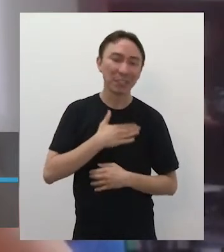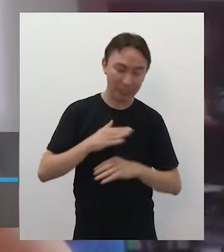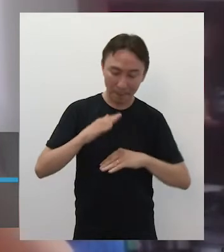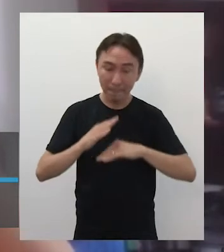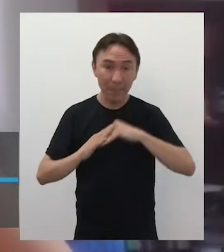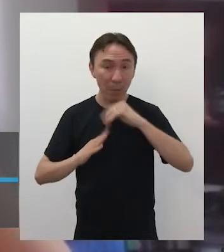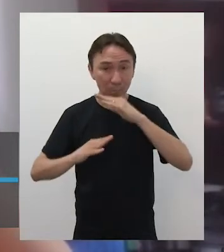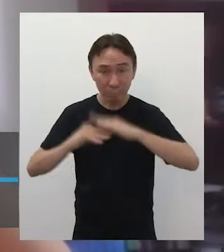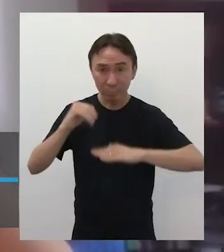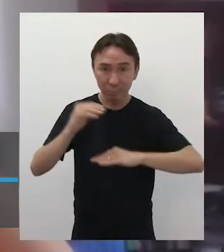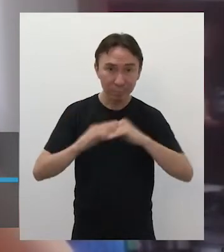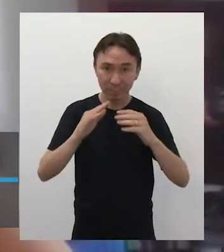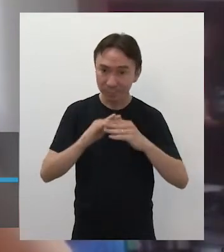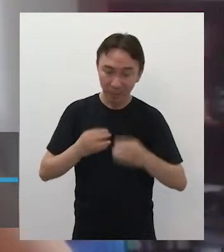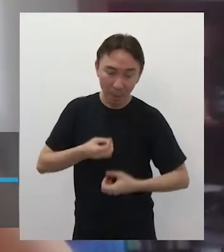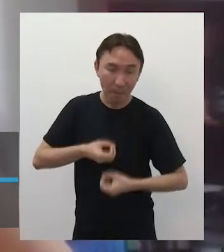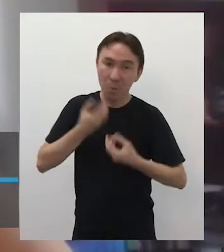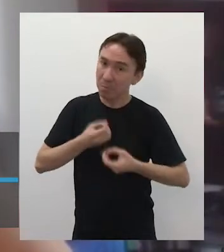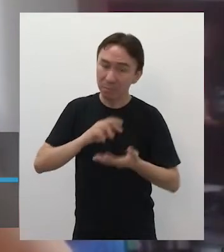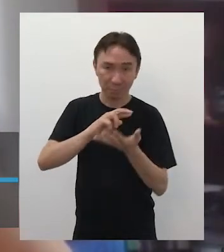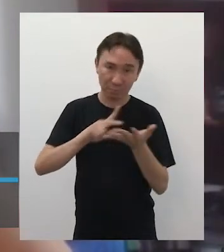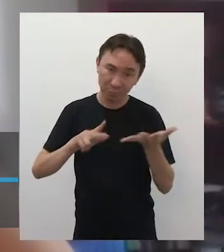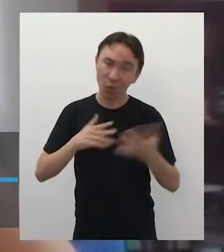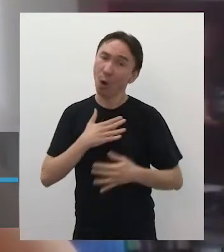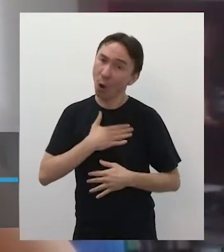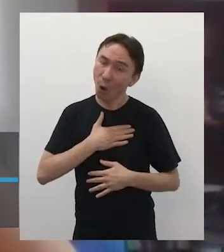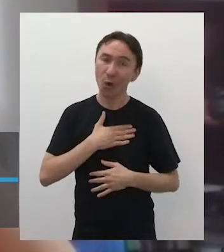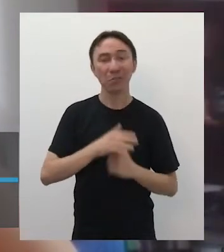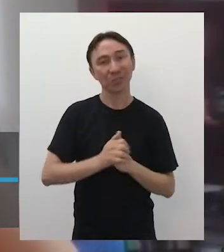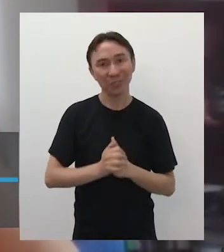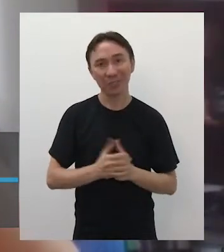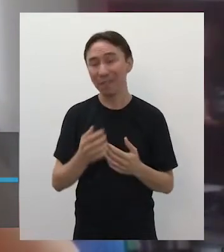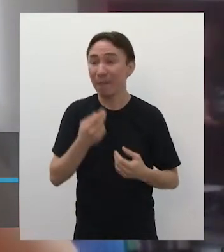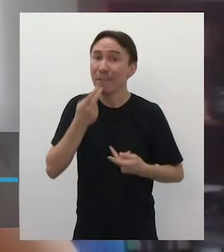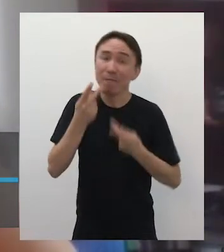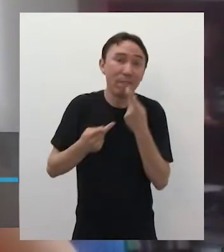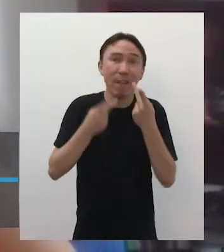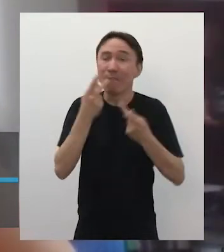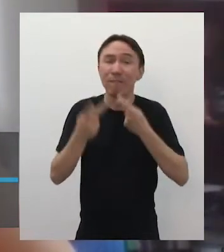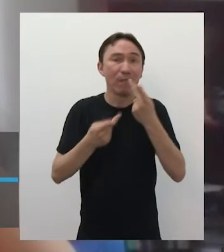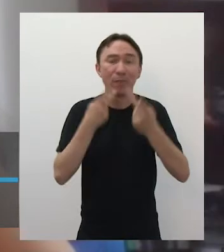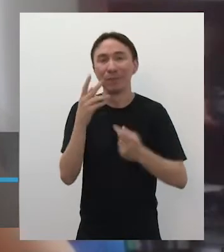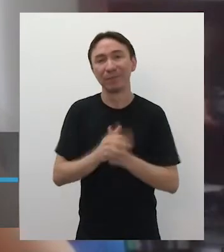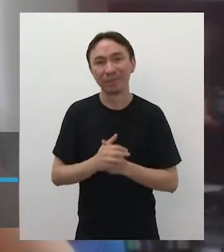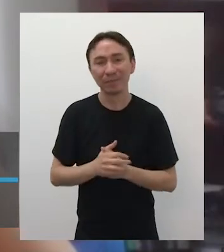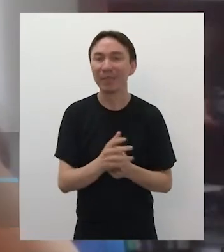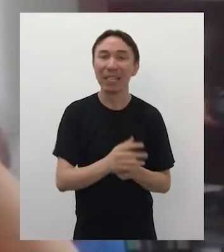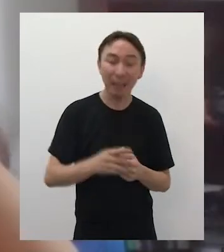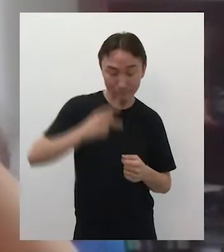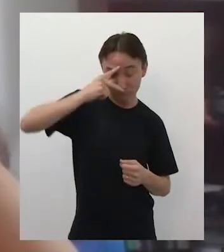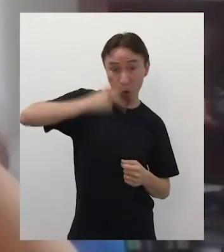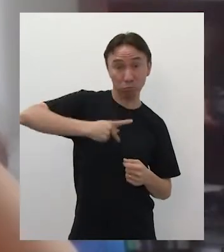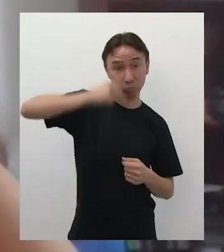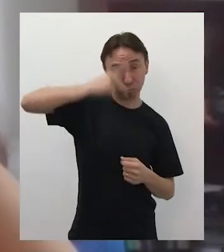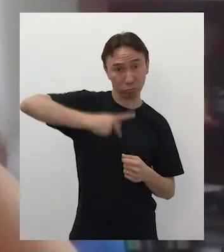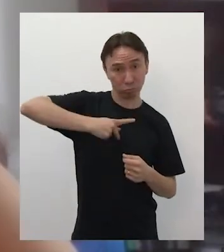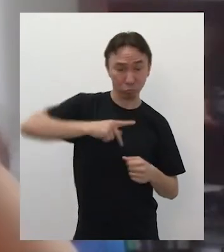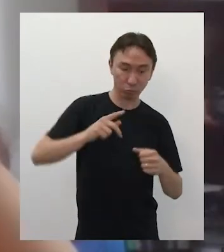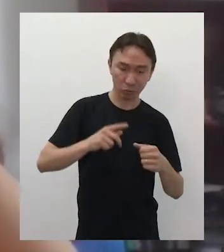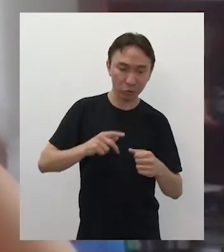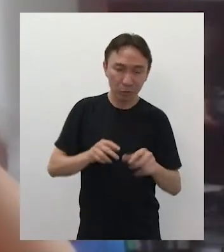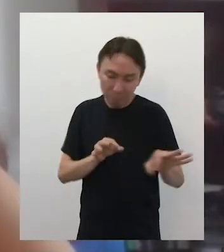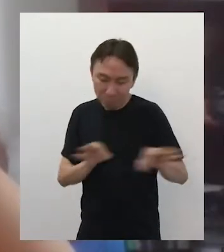Oi, boa tarde a todos, boa tarde a todas. Primeiro eu quero agradecer o convite para estar aqui. Eu